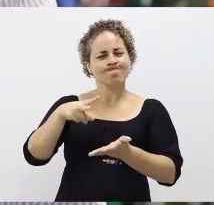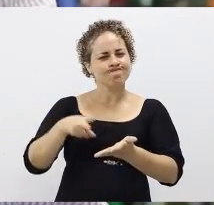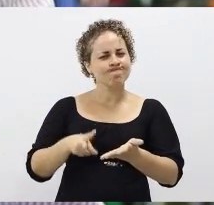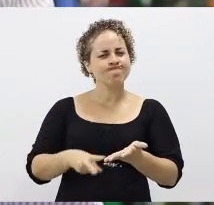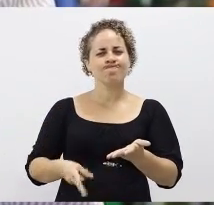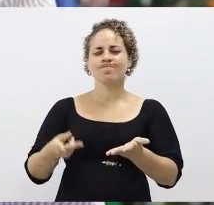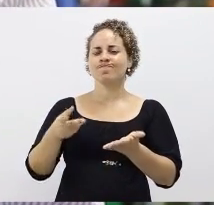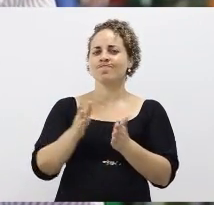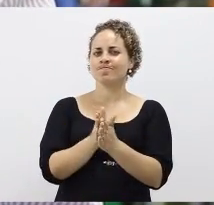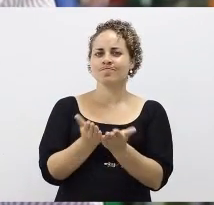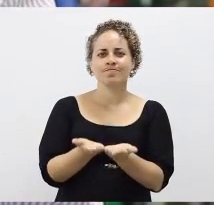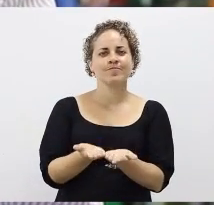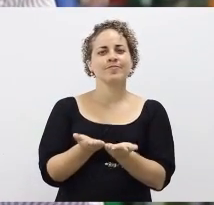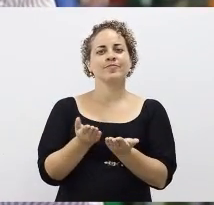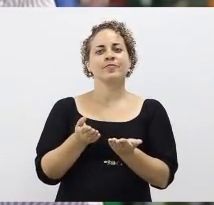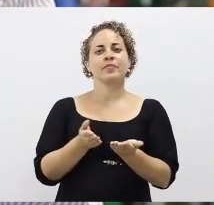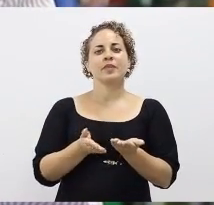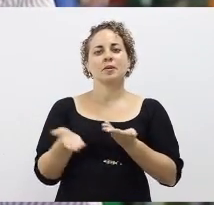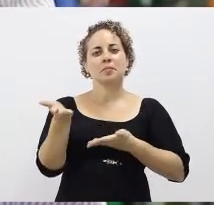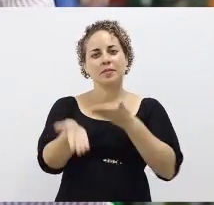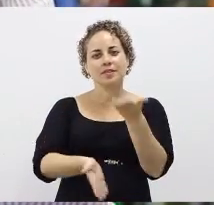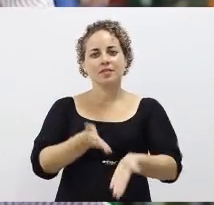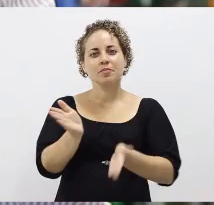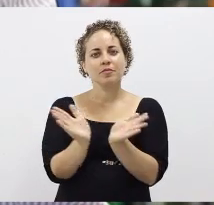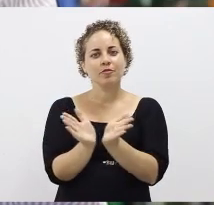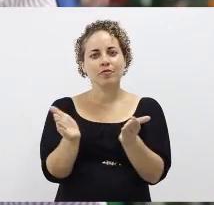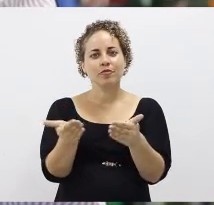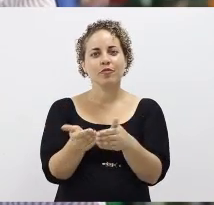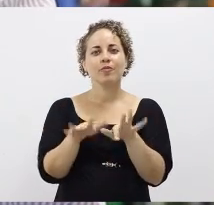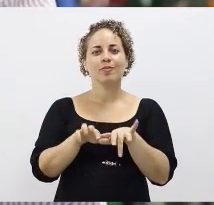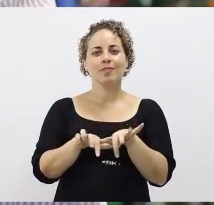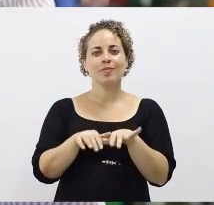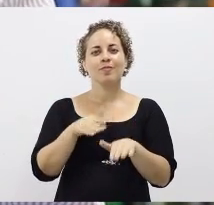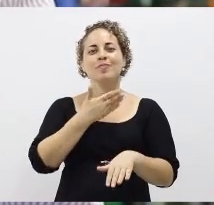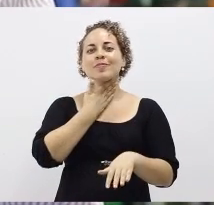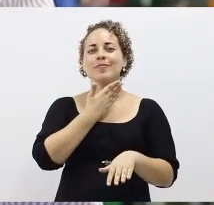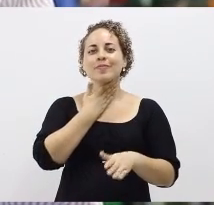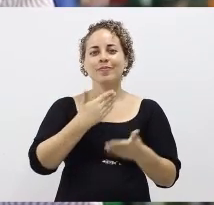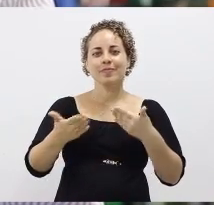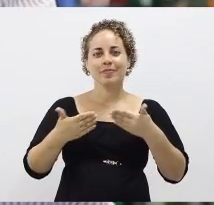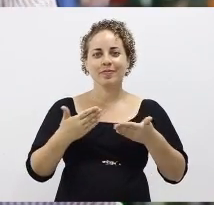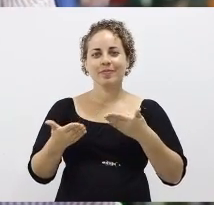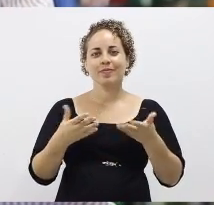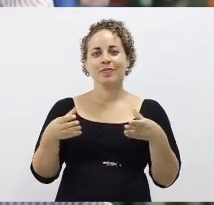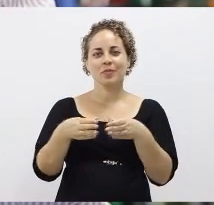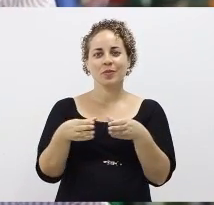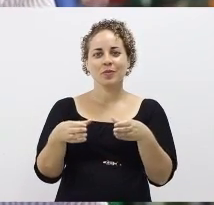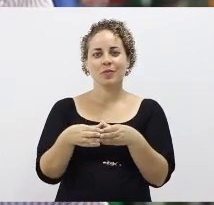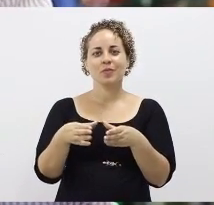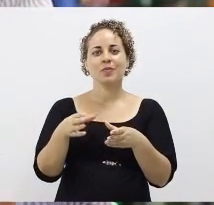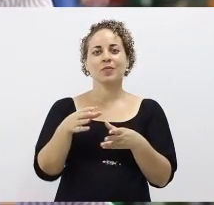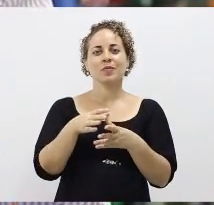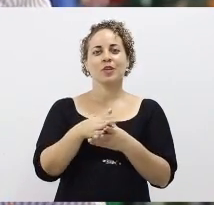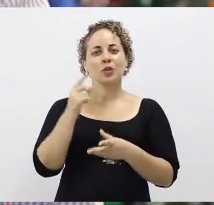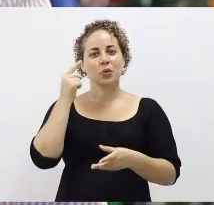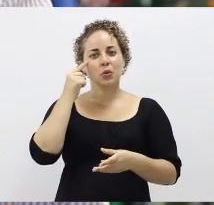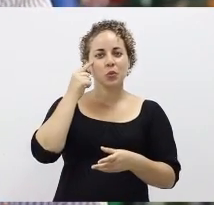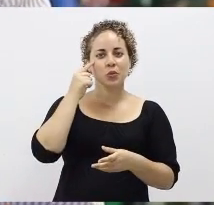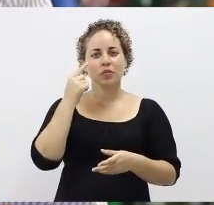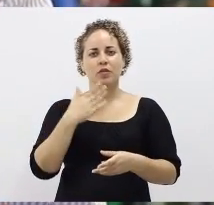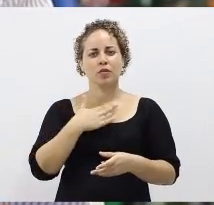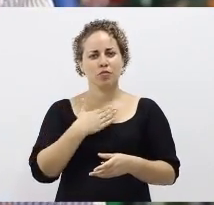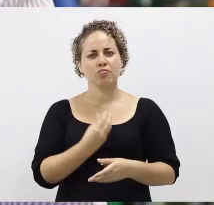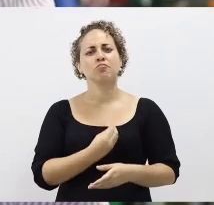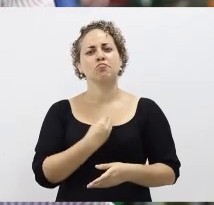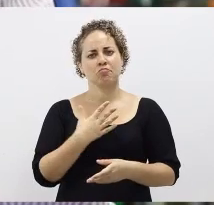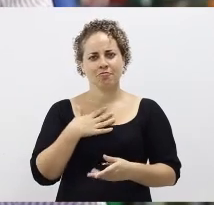disciplina, participar dos fóruns e chats, interagir com toda a nossa equipe, tirem as dúvidas comigo, com